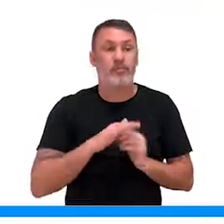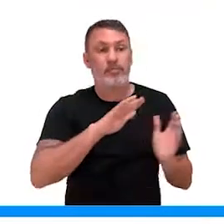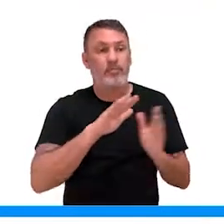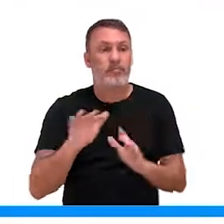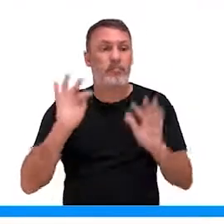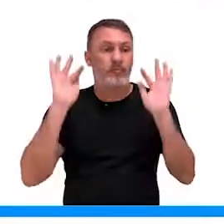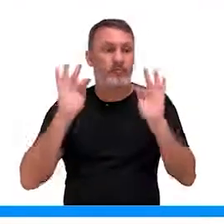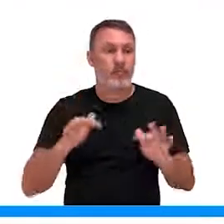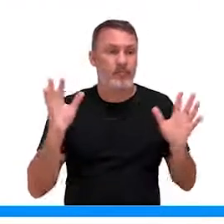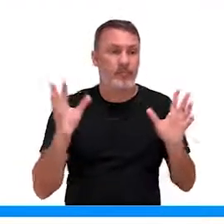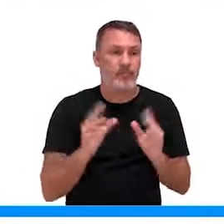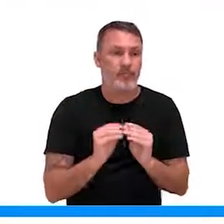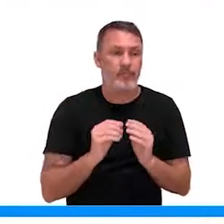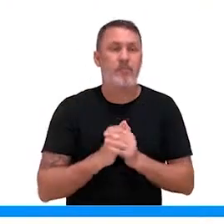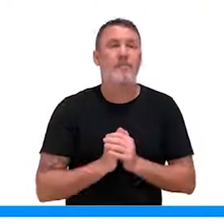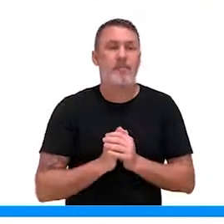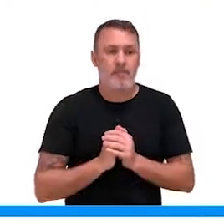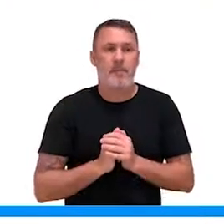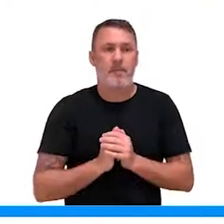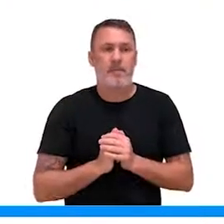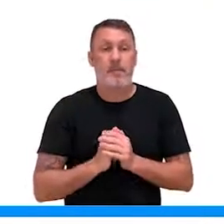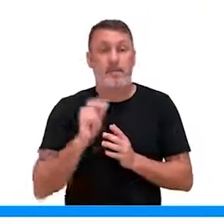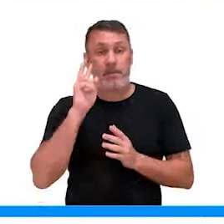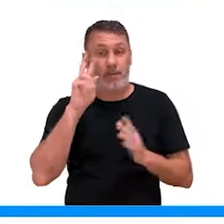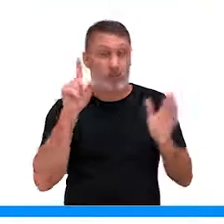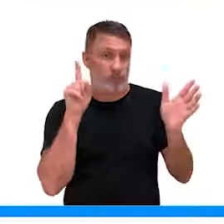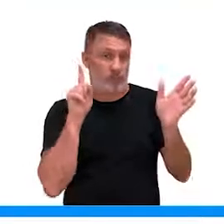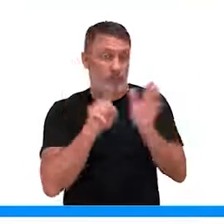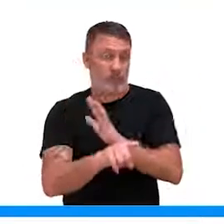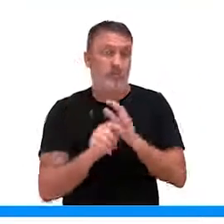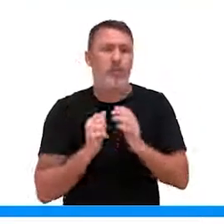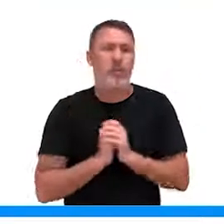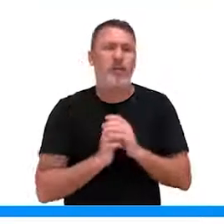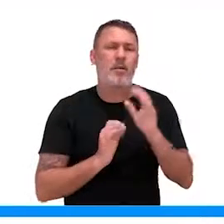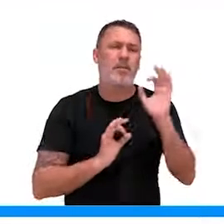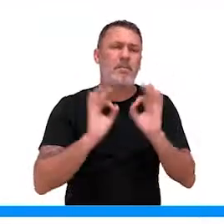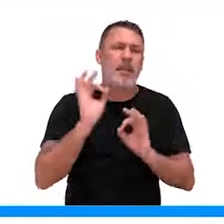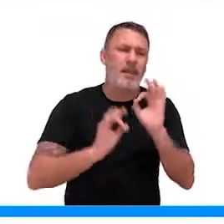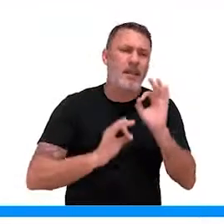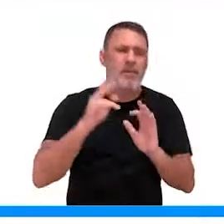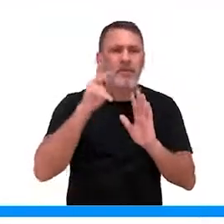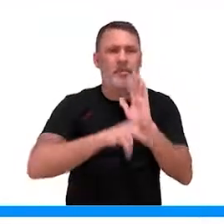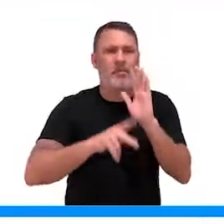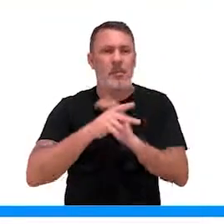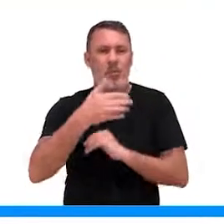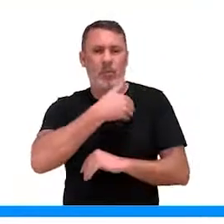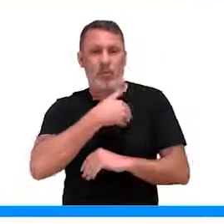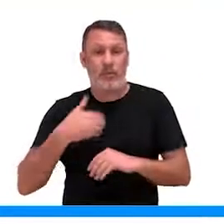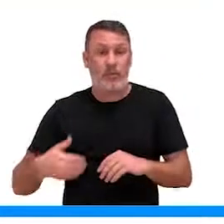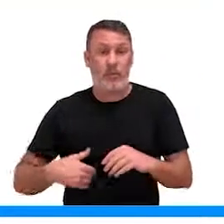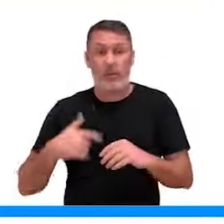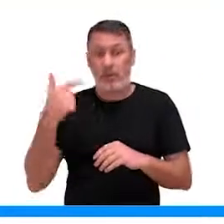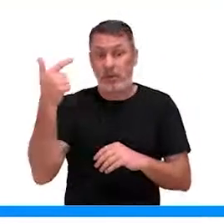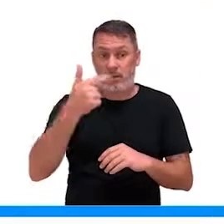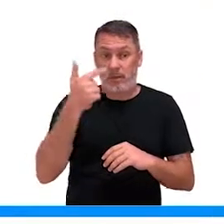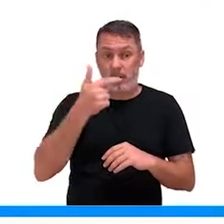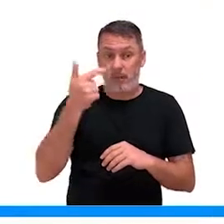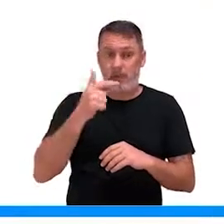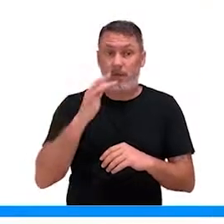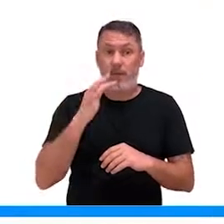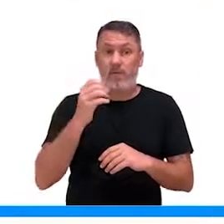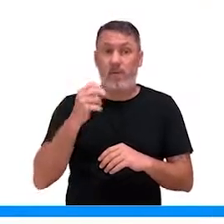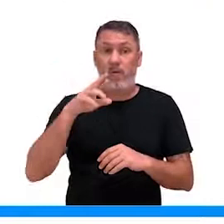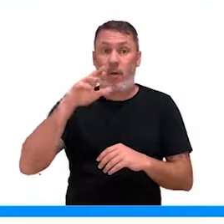fim, no planejamento das ações governamentais, a segunda forma de regionalização apresenta vantagem de... Presta atenção,